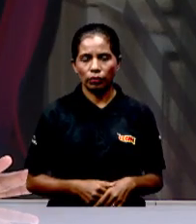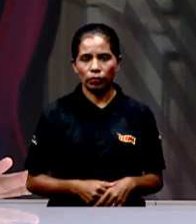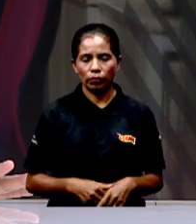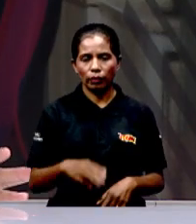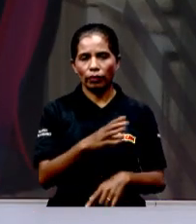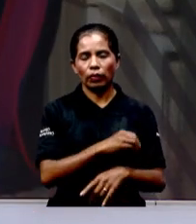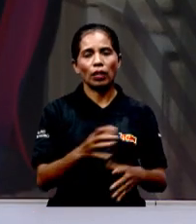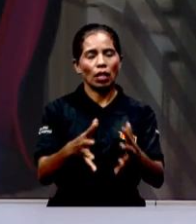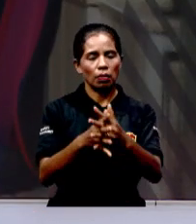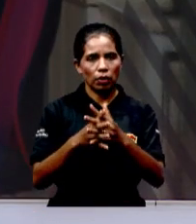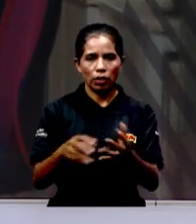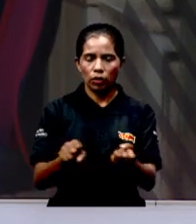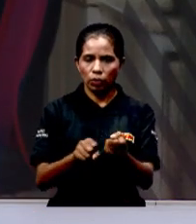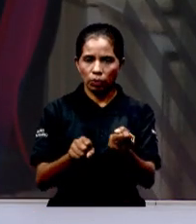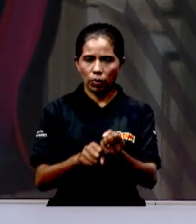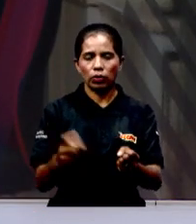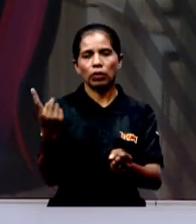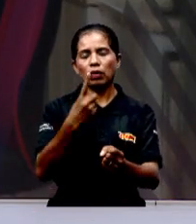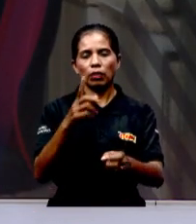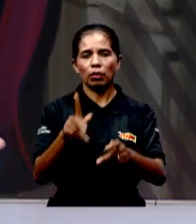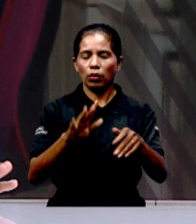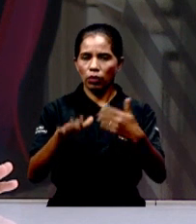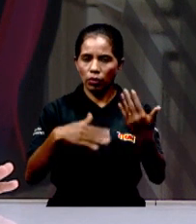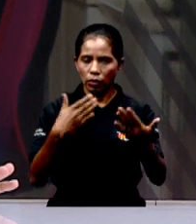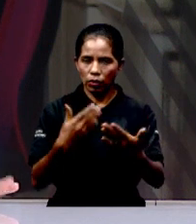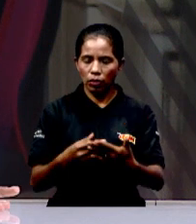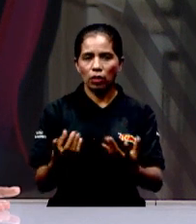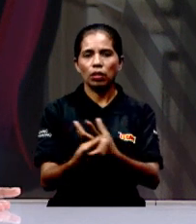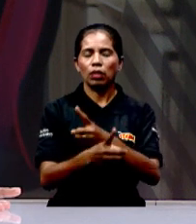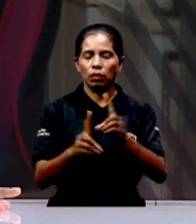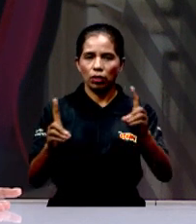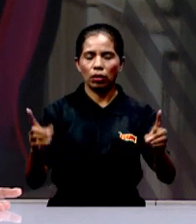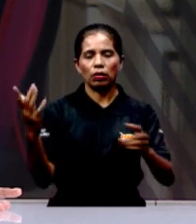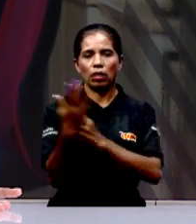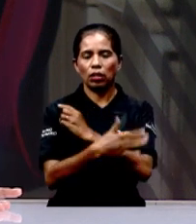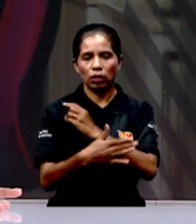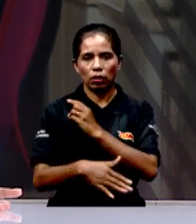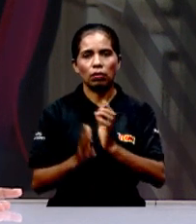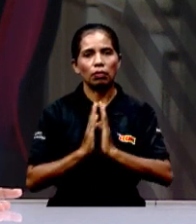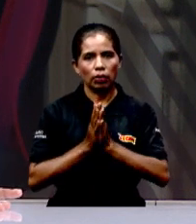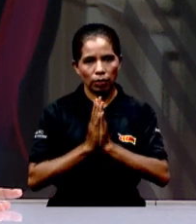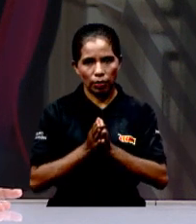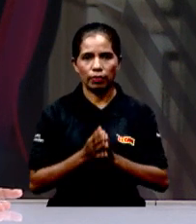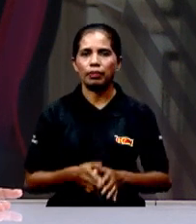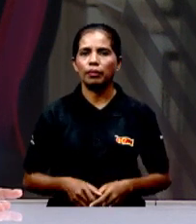Estados Unidos da América se apoiu na fata inteira de hotu nível luta para a democracia em Myanmar.